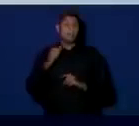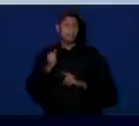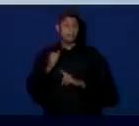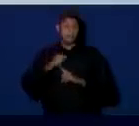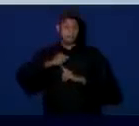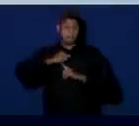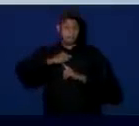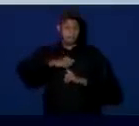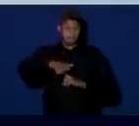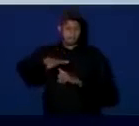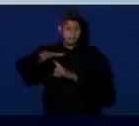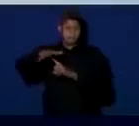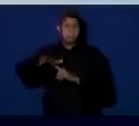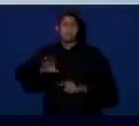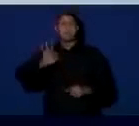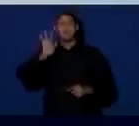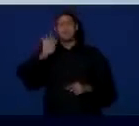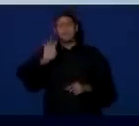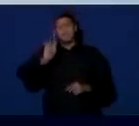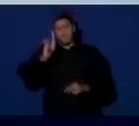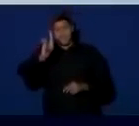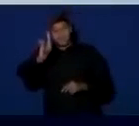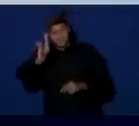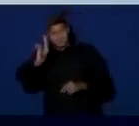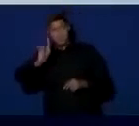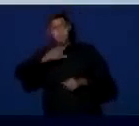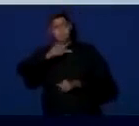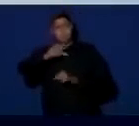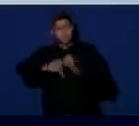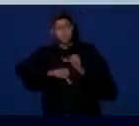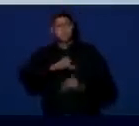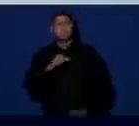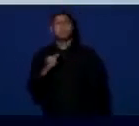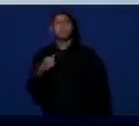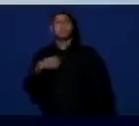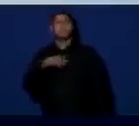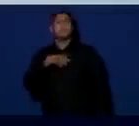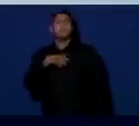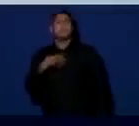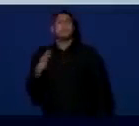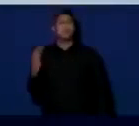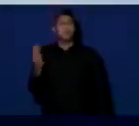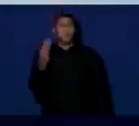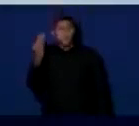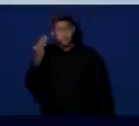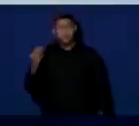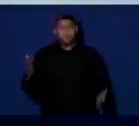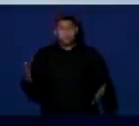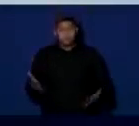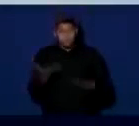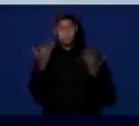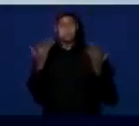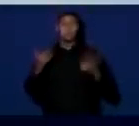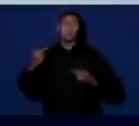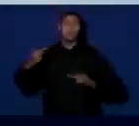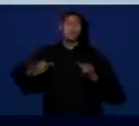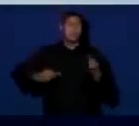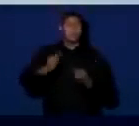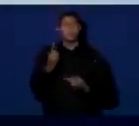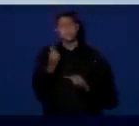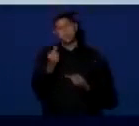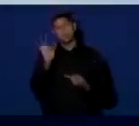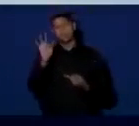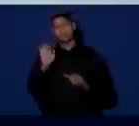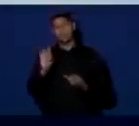e principalmente o Fed, eles mudaram um pouco a maneira como eles estão executando a política monetária, né? O